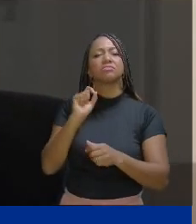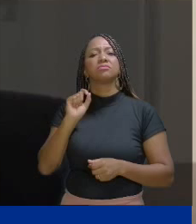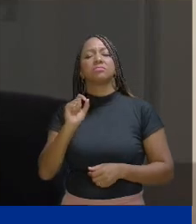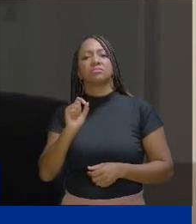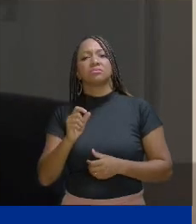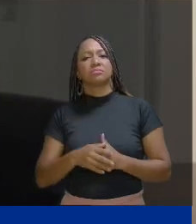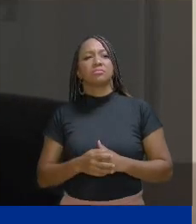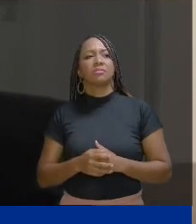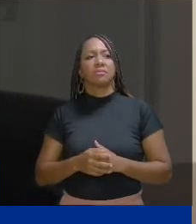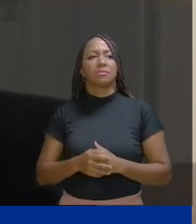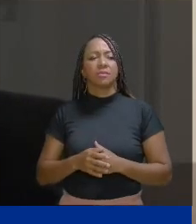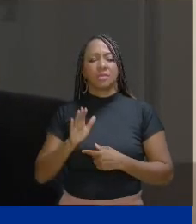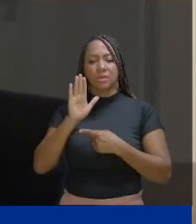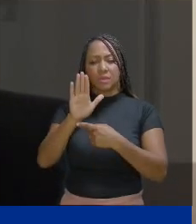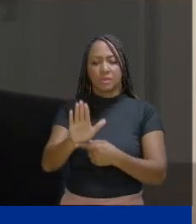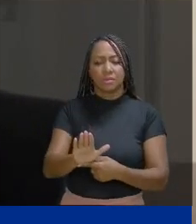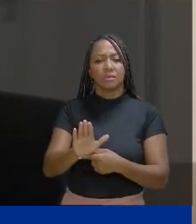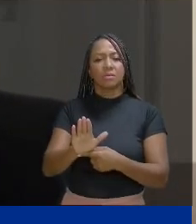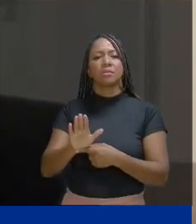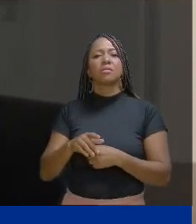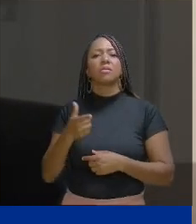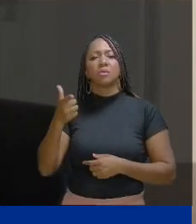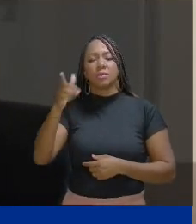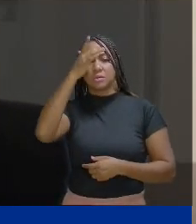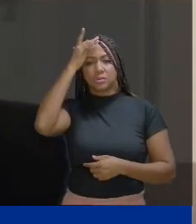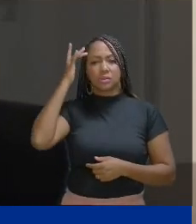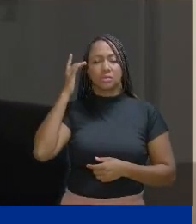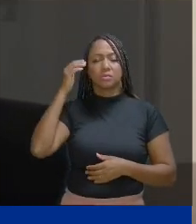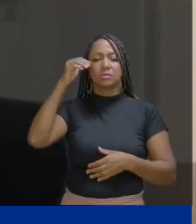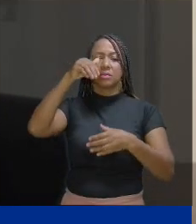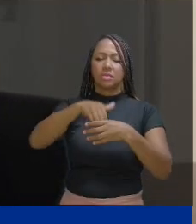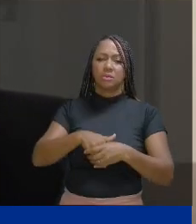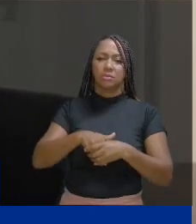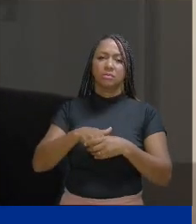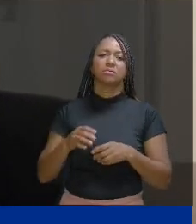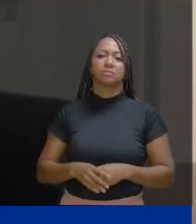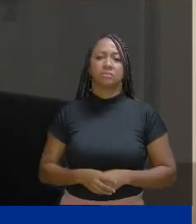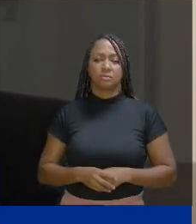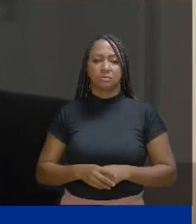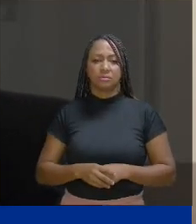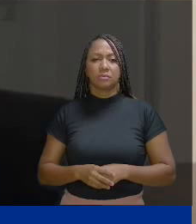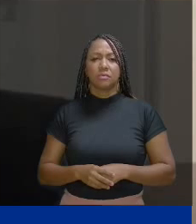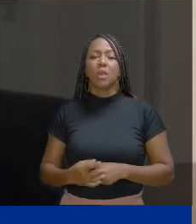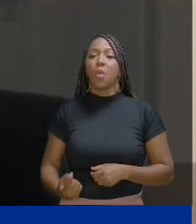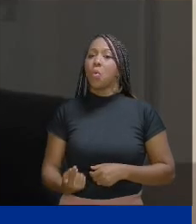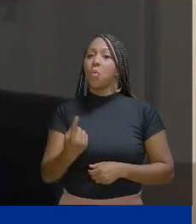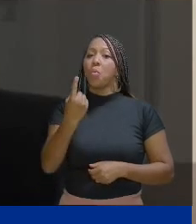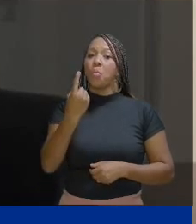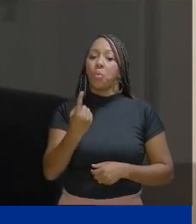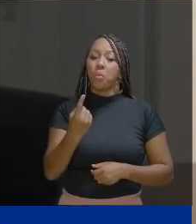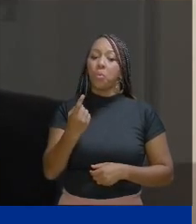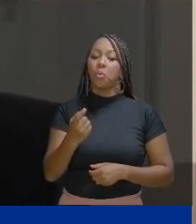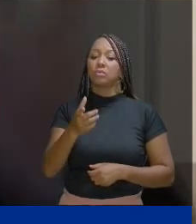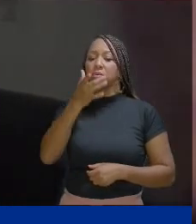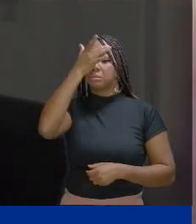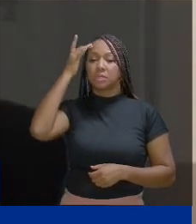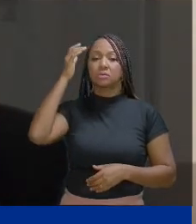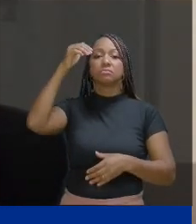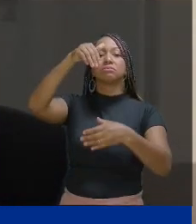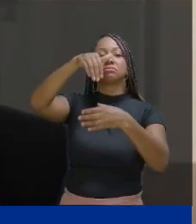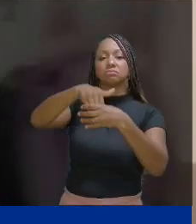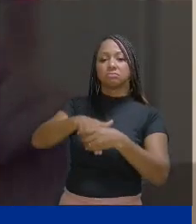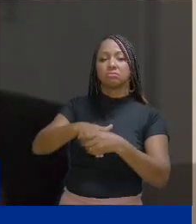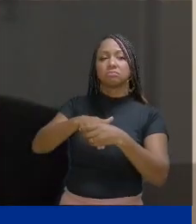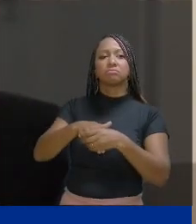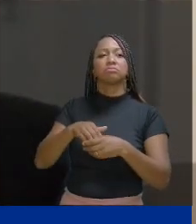entre quem se beneficia ou interposta pessoa e o eleitor. E o único eleitor ouvido, porque nesse